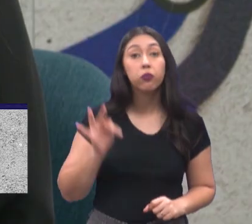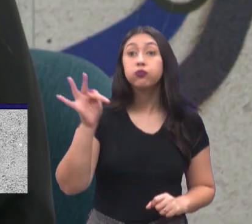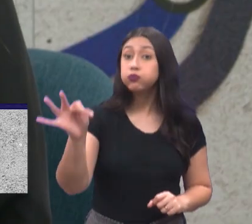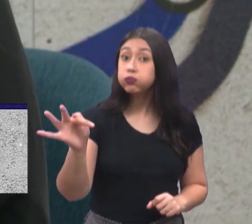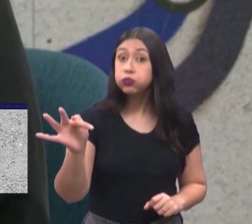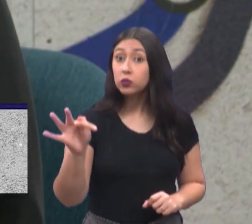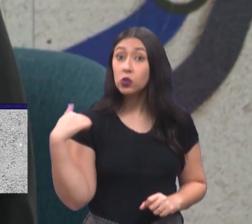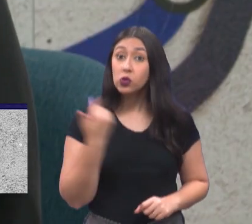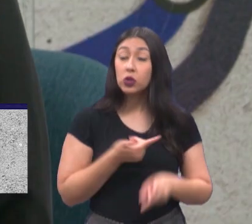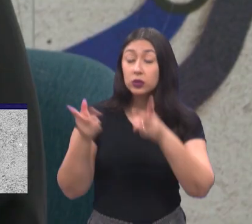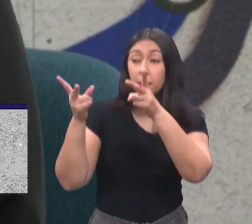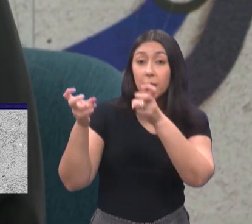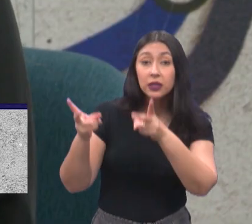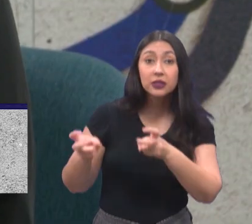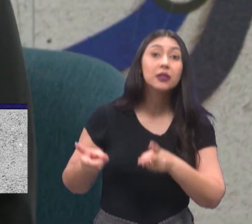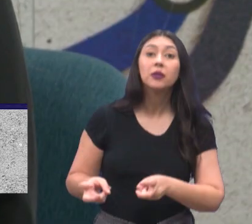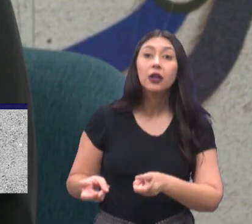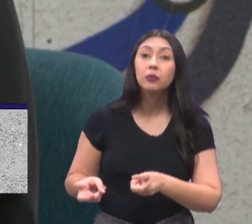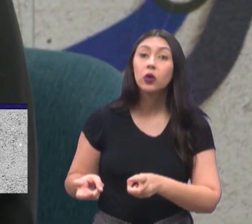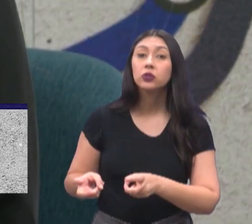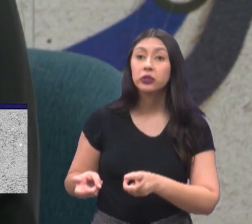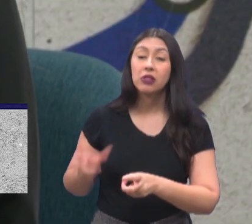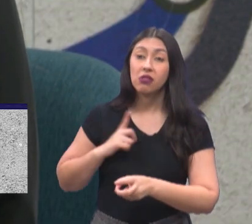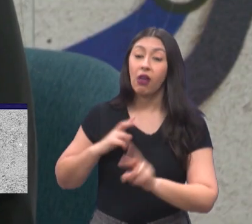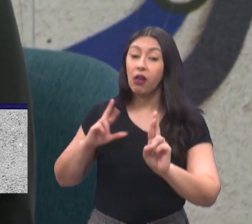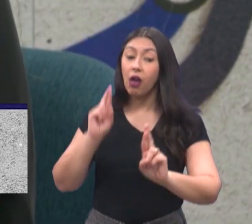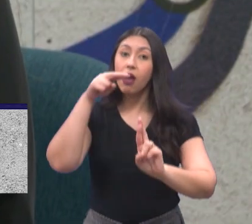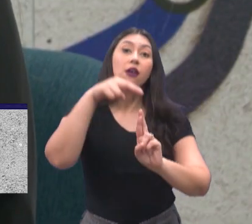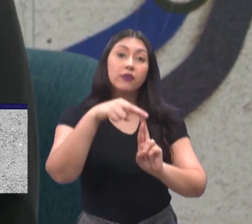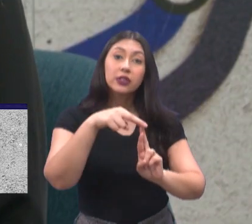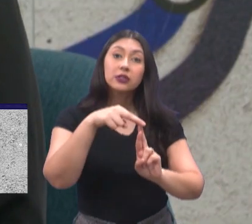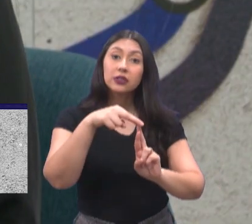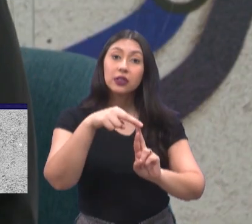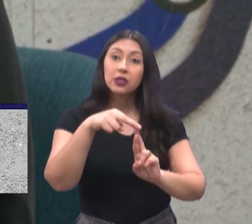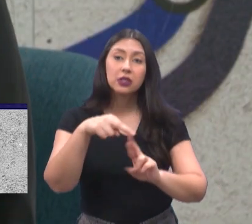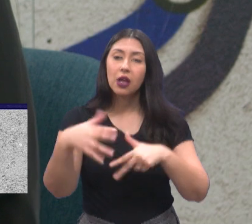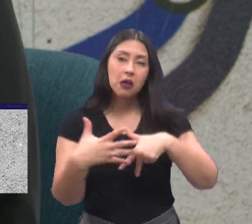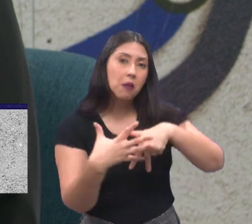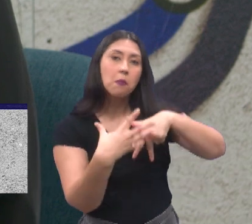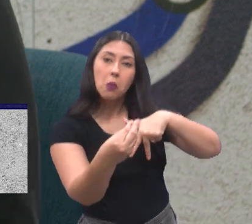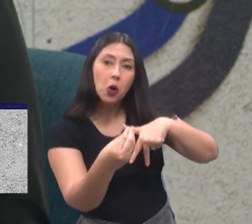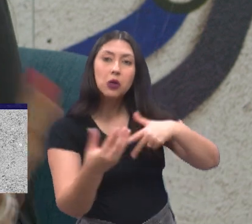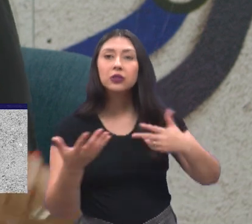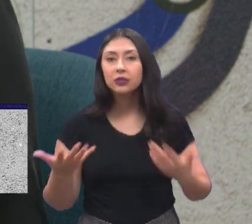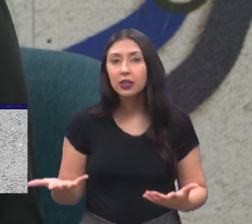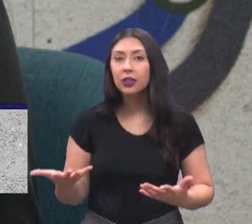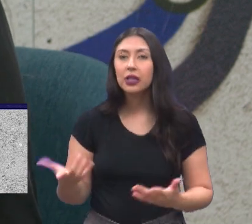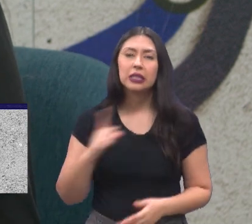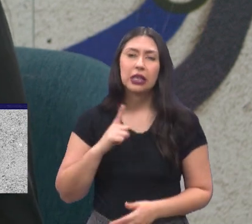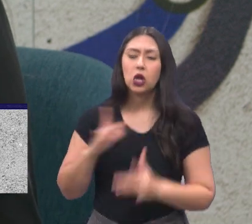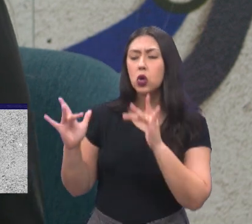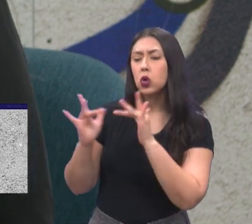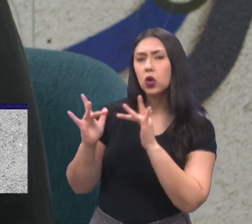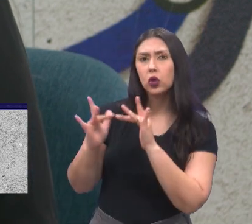tem aí no mercado, que ela sempre vai trazer referências pra gente. A moda em si, eu tenho muito contato com o